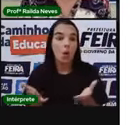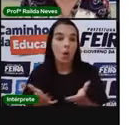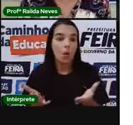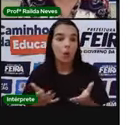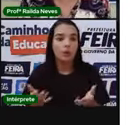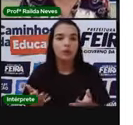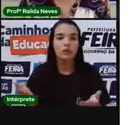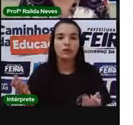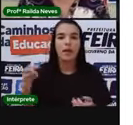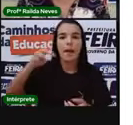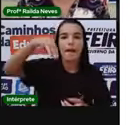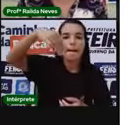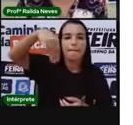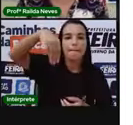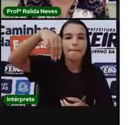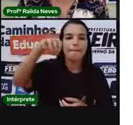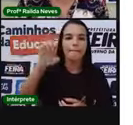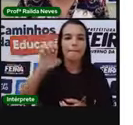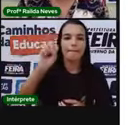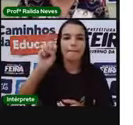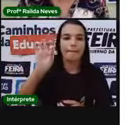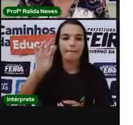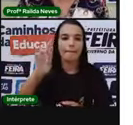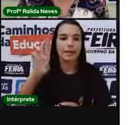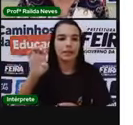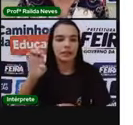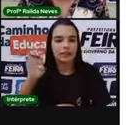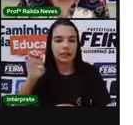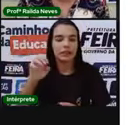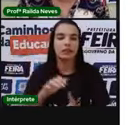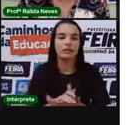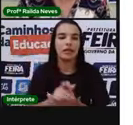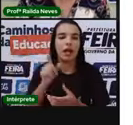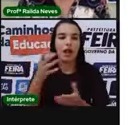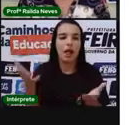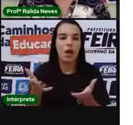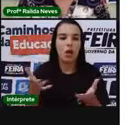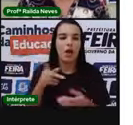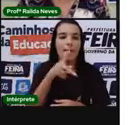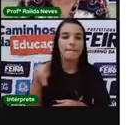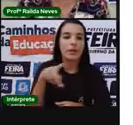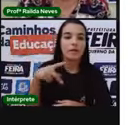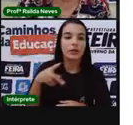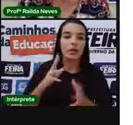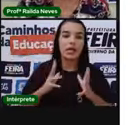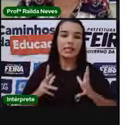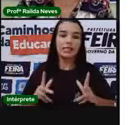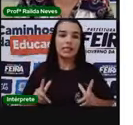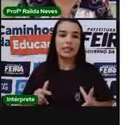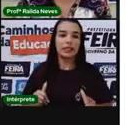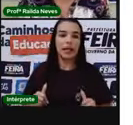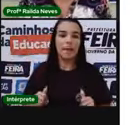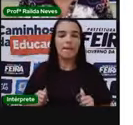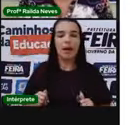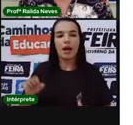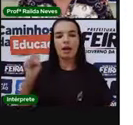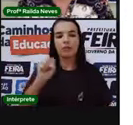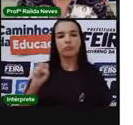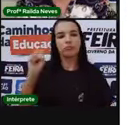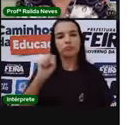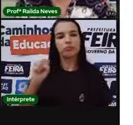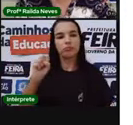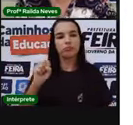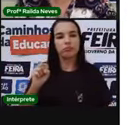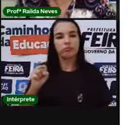professora da rede municipal de Santo Amaro da Purificação. Santo Amaro da Purificação é outro lugar que lembra o